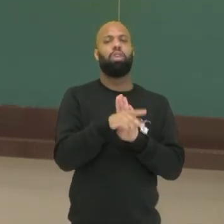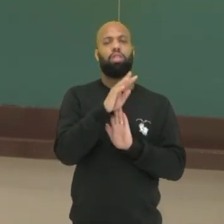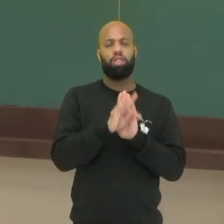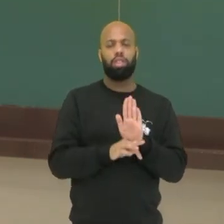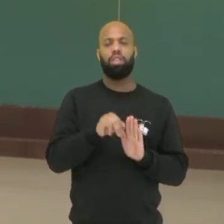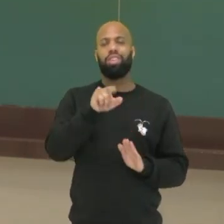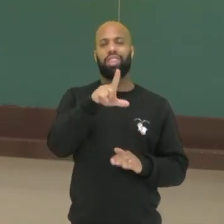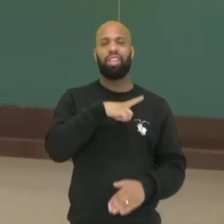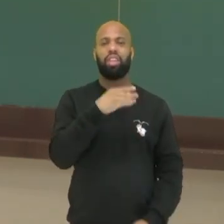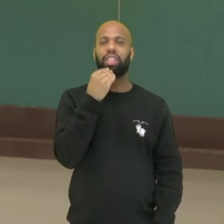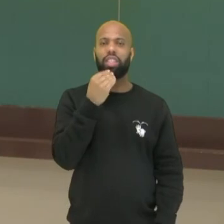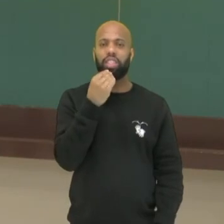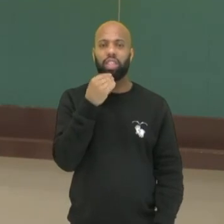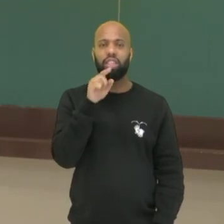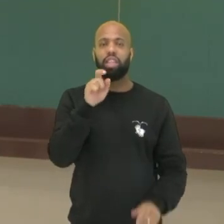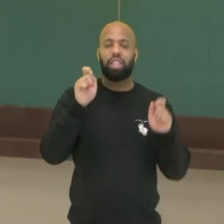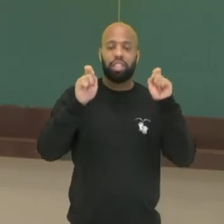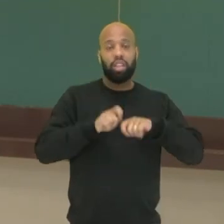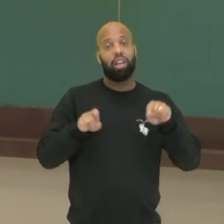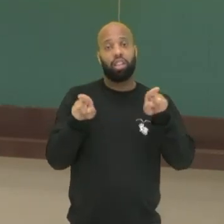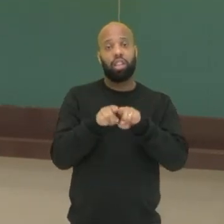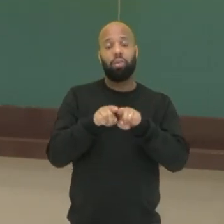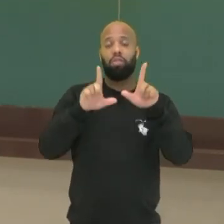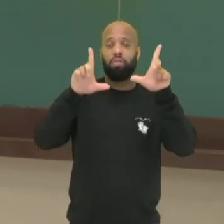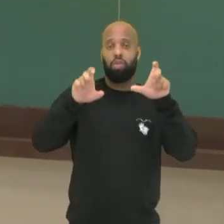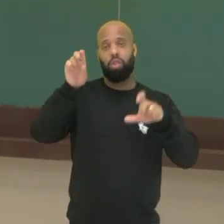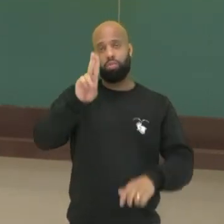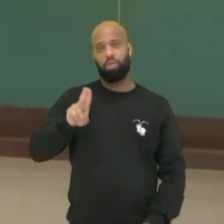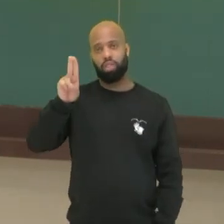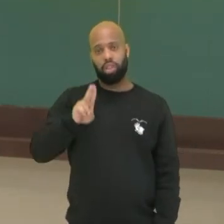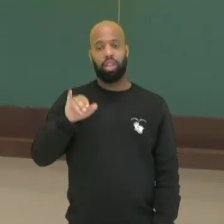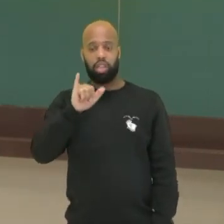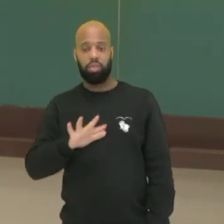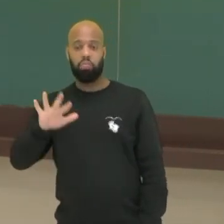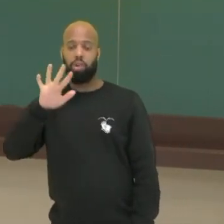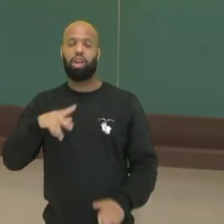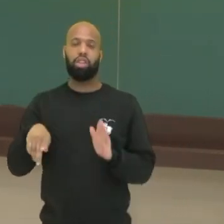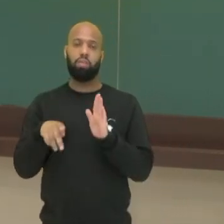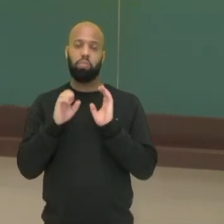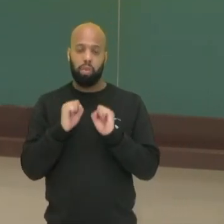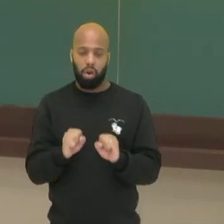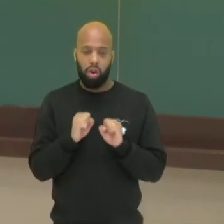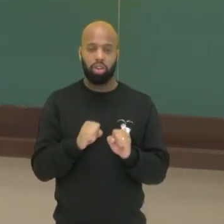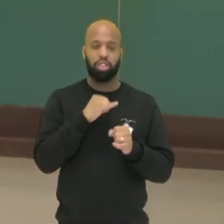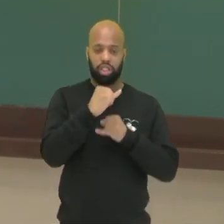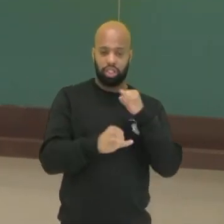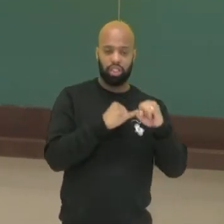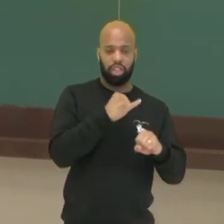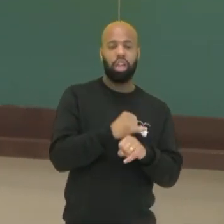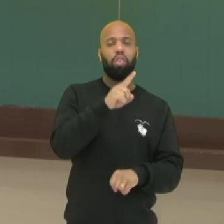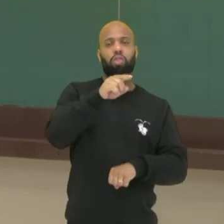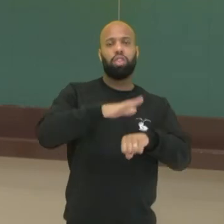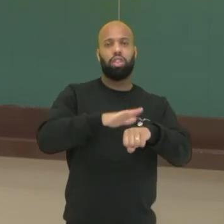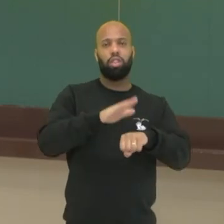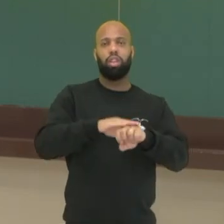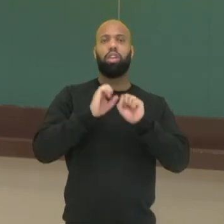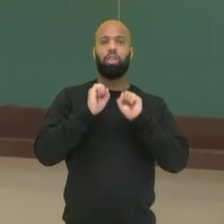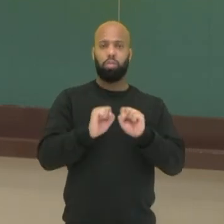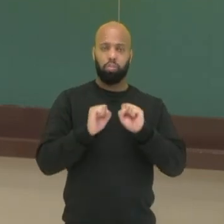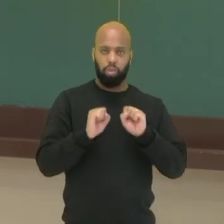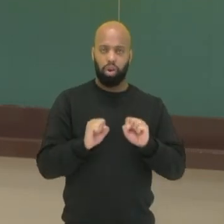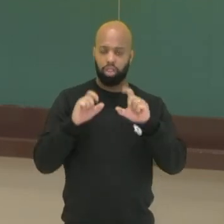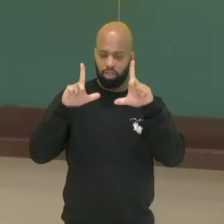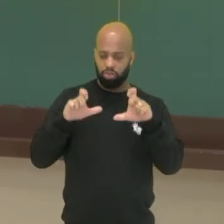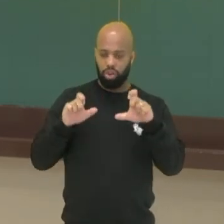oportunidade, quem sabe até uma foto, uma imagem, pode ser da internet ou você mesmo pode tirar uma foto e adicionar no seu